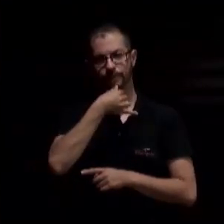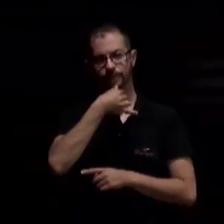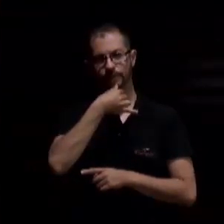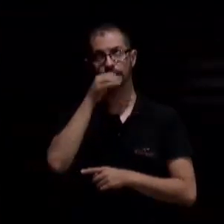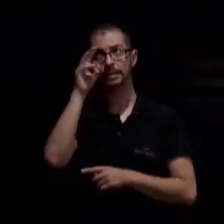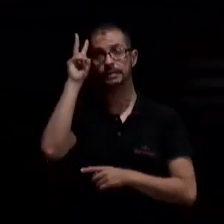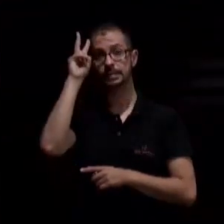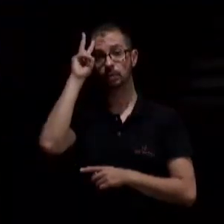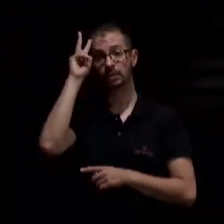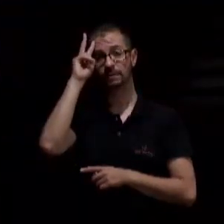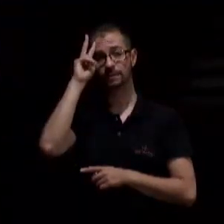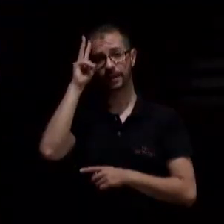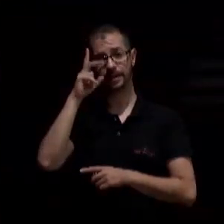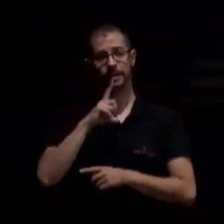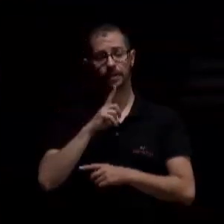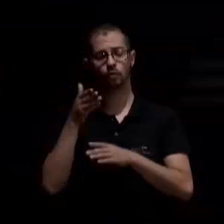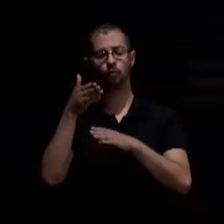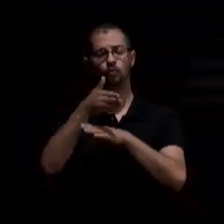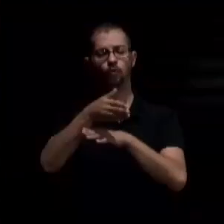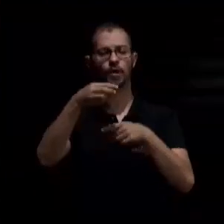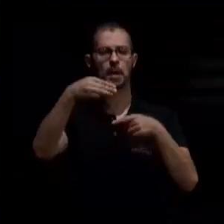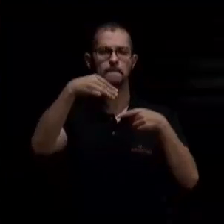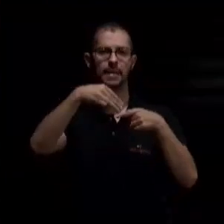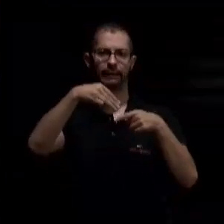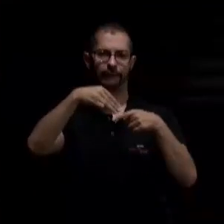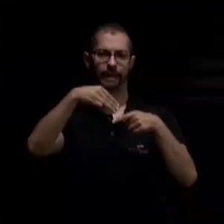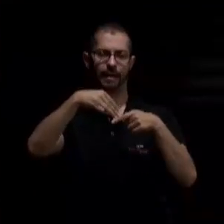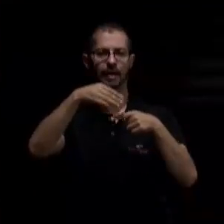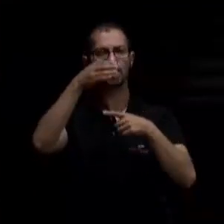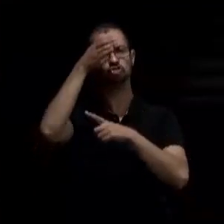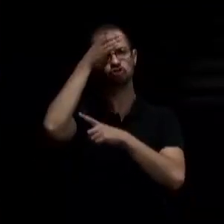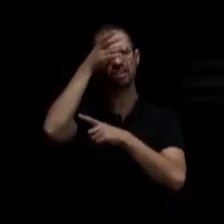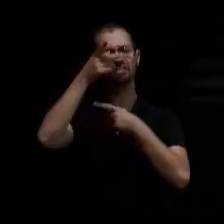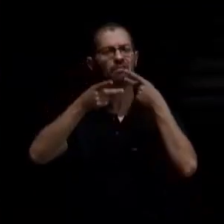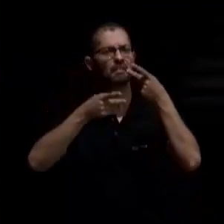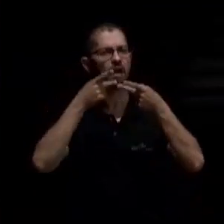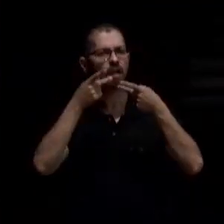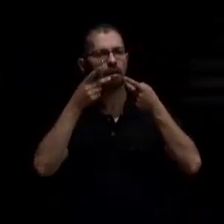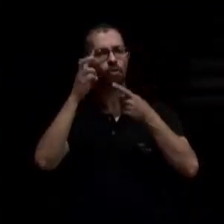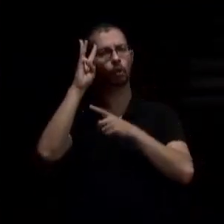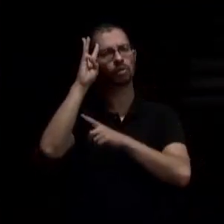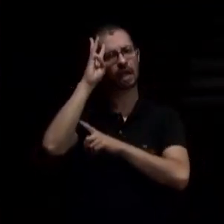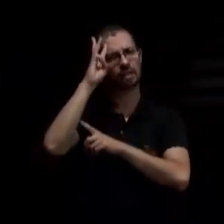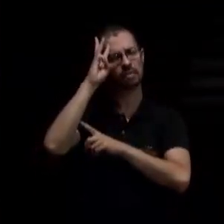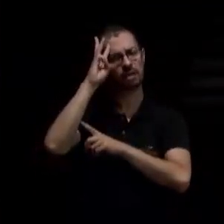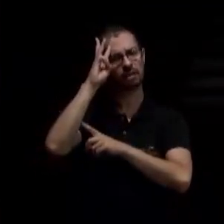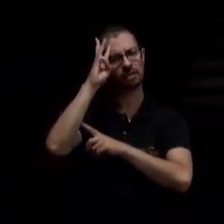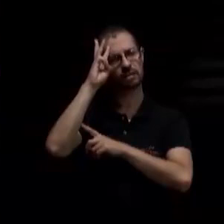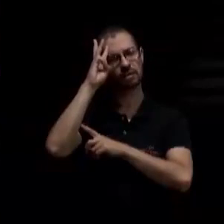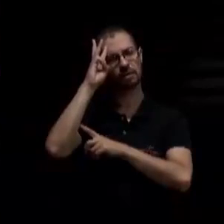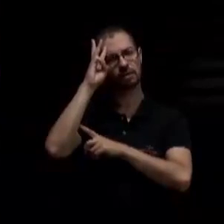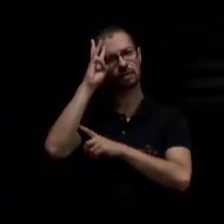Segunda-feira nós fomos a Maringá estar com ela e ela ainda estava falando. Na terça-feira ela foi,